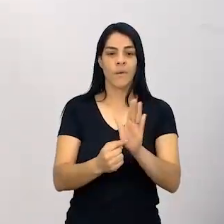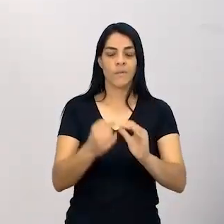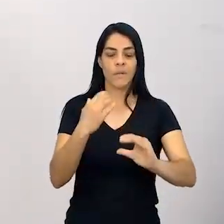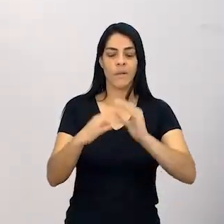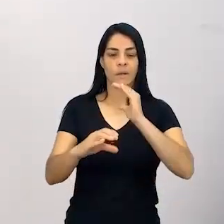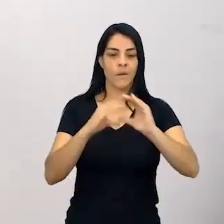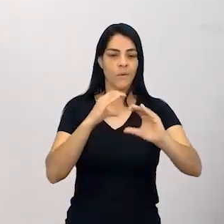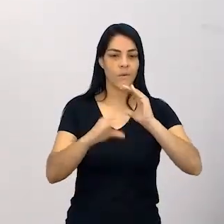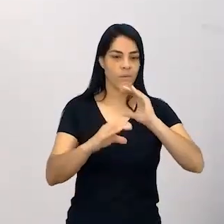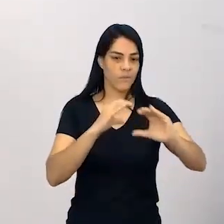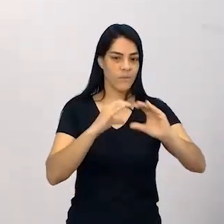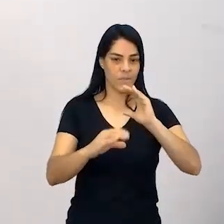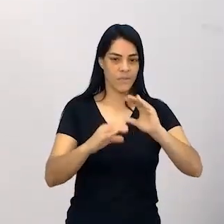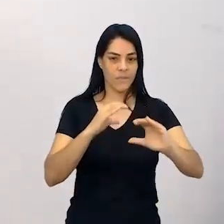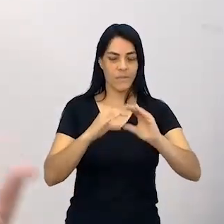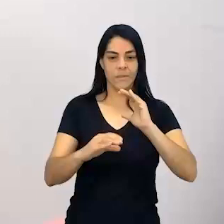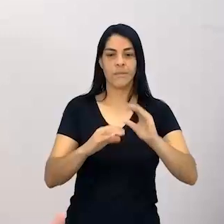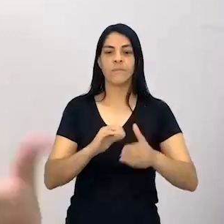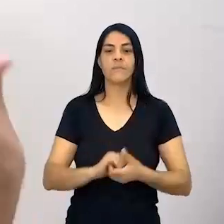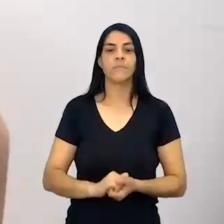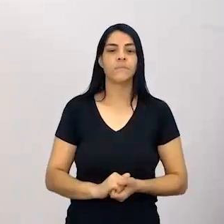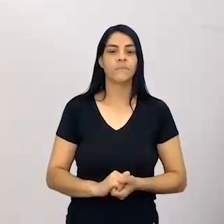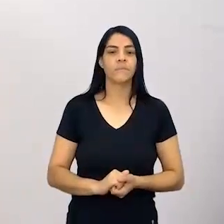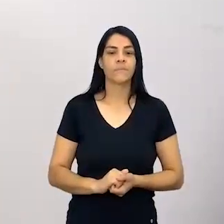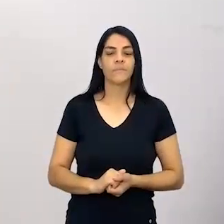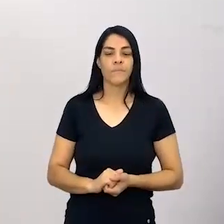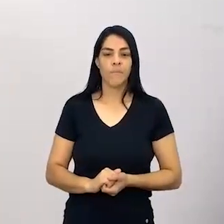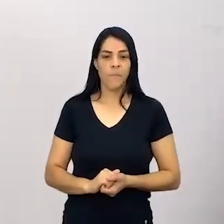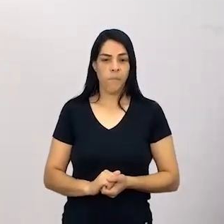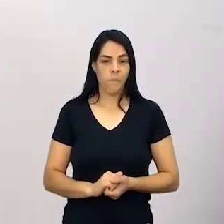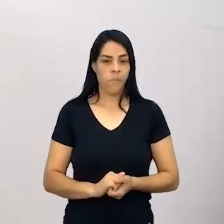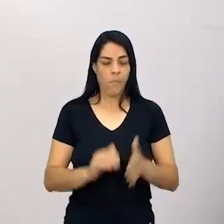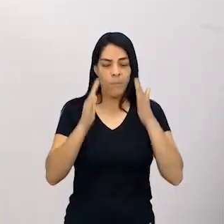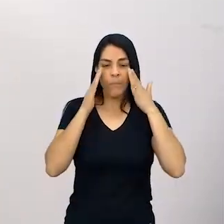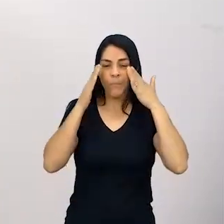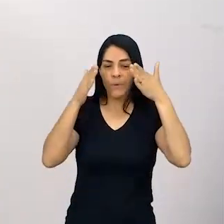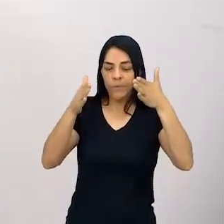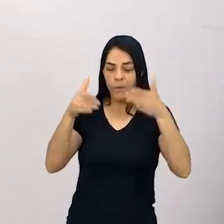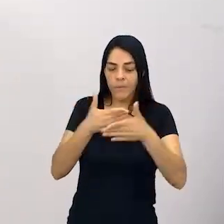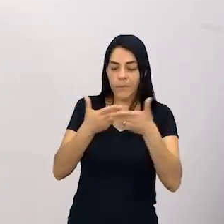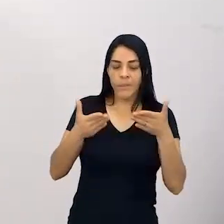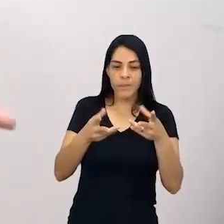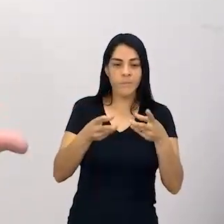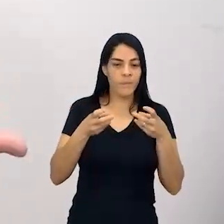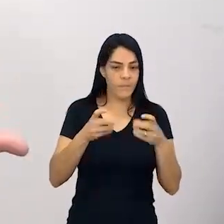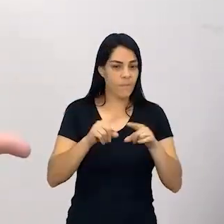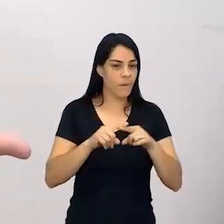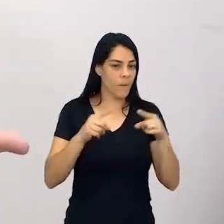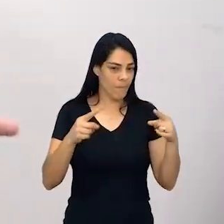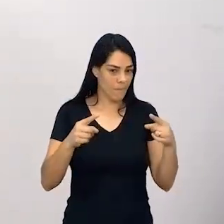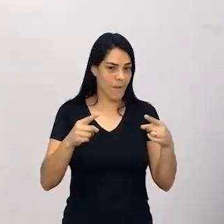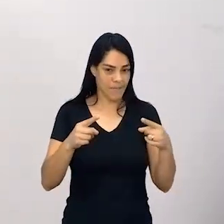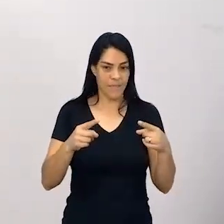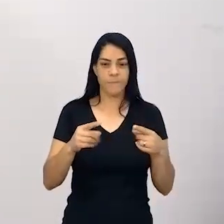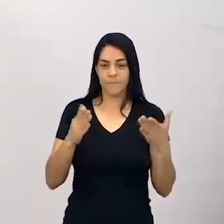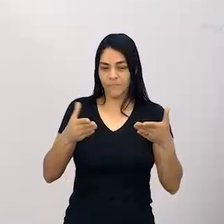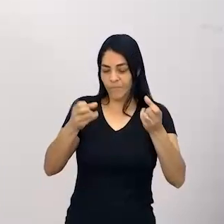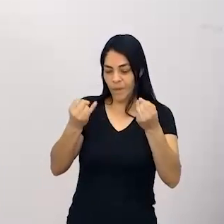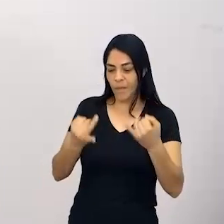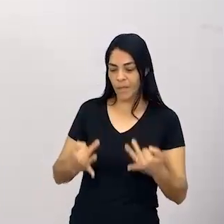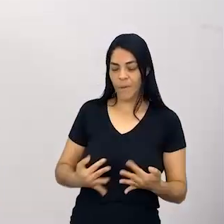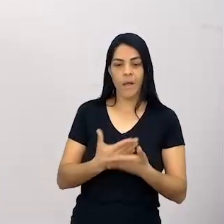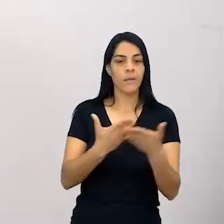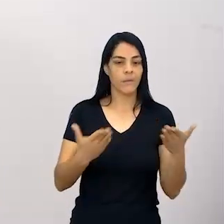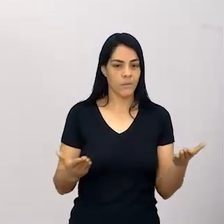comunicação alternativa e ampliada, com bastante foco, a gente percebe, mas ele mesmo diz para nós que